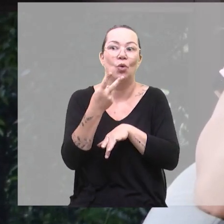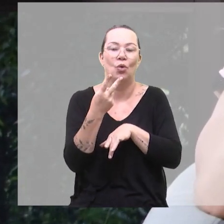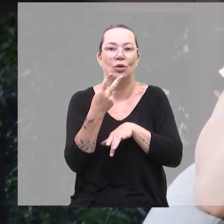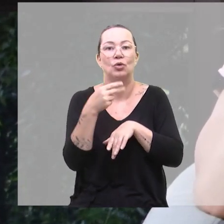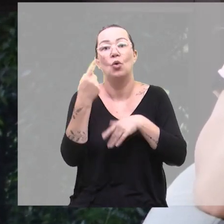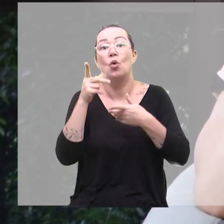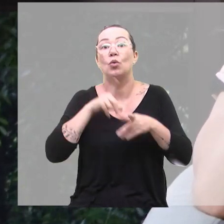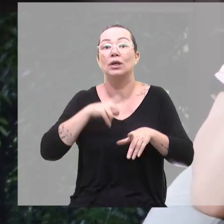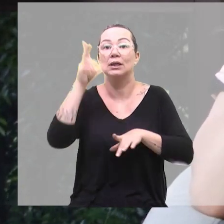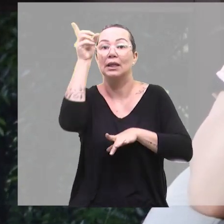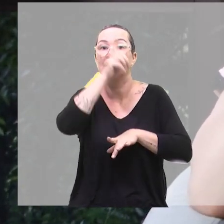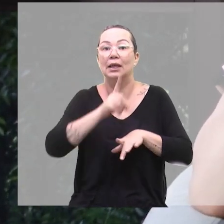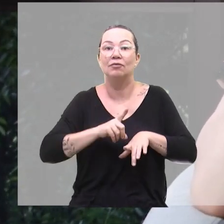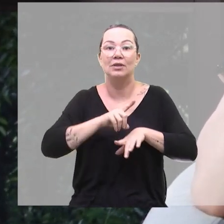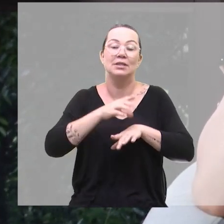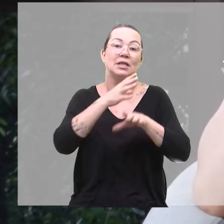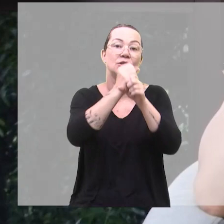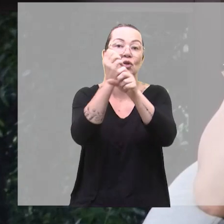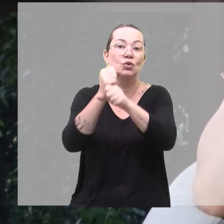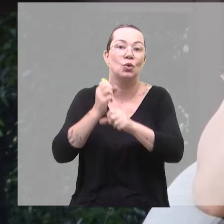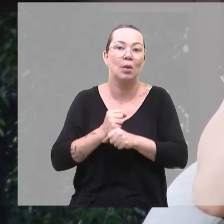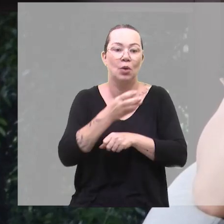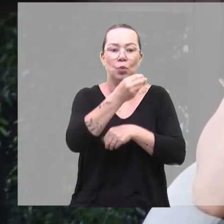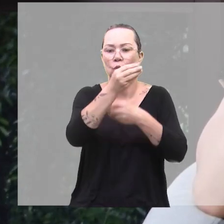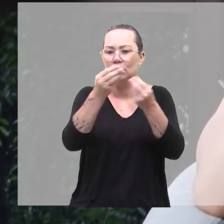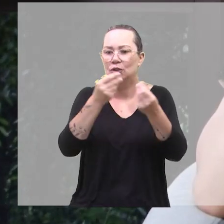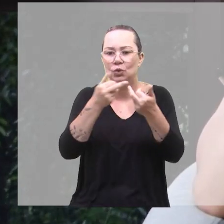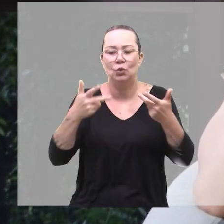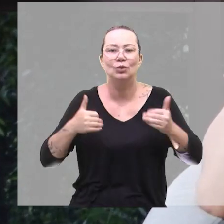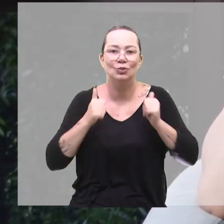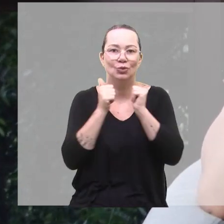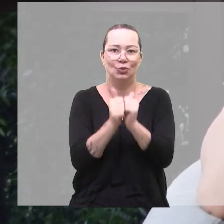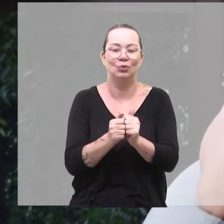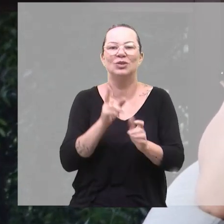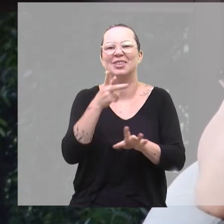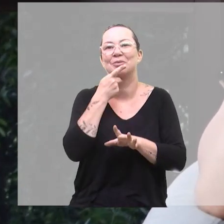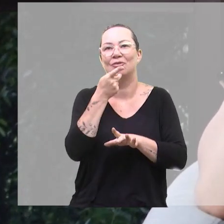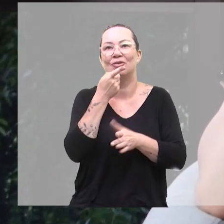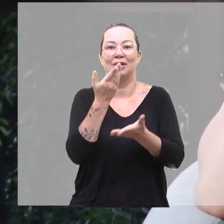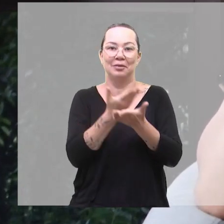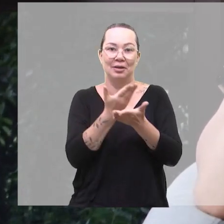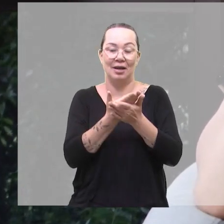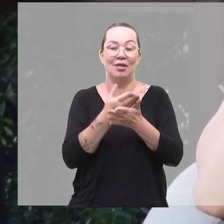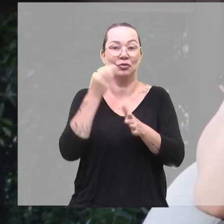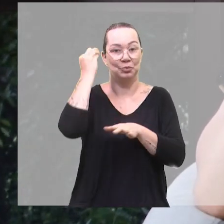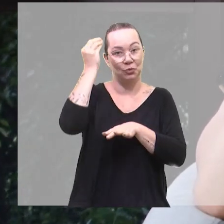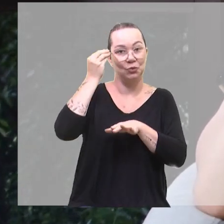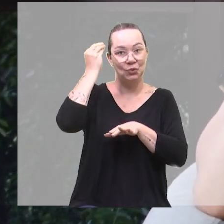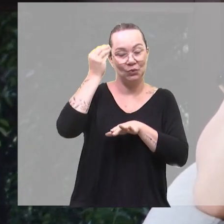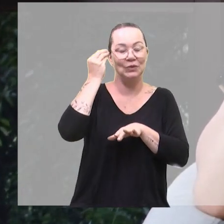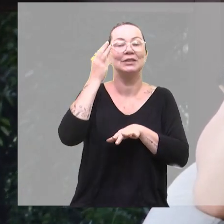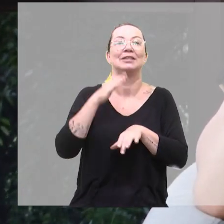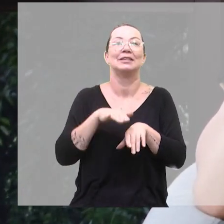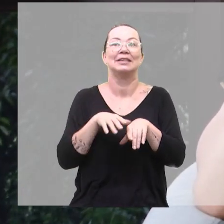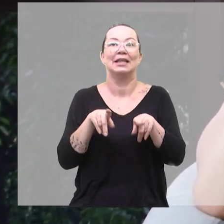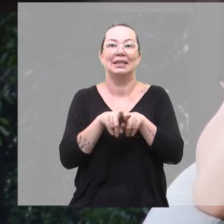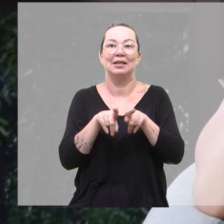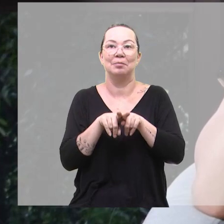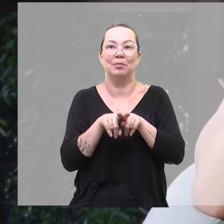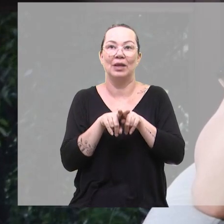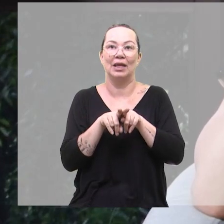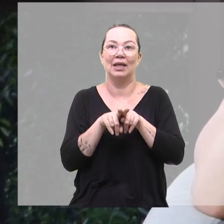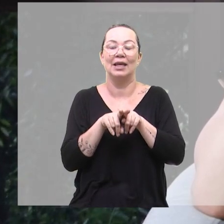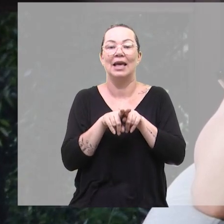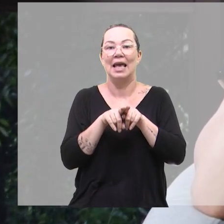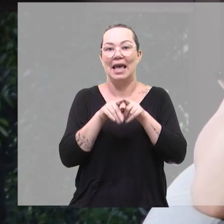um alguém, ou que tem deficiências múltiplas, né? Um monte de coisinhas junto. Eu digo sempre nas aulas, né, da psicologia,